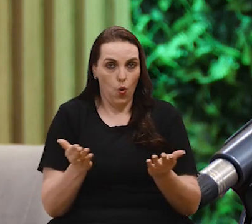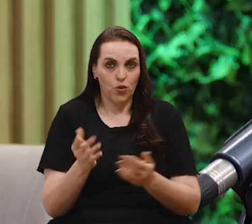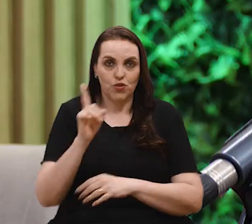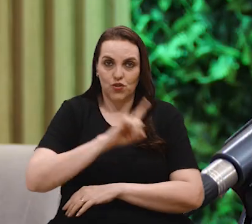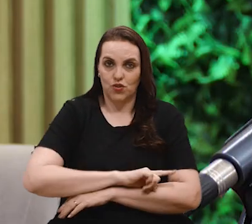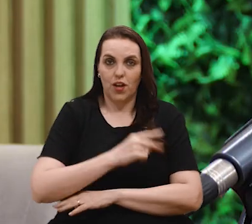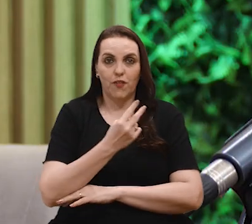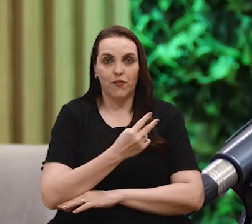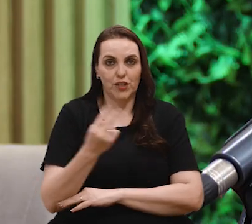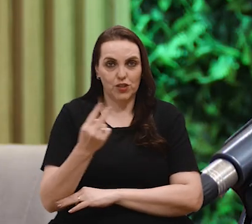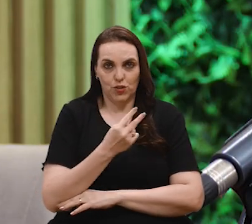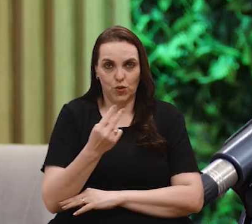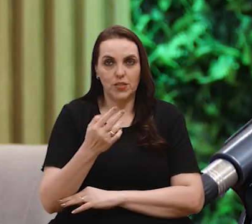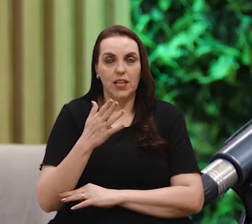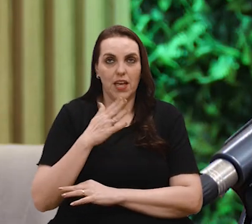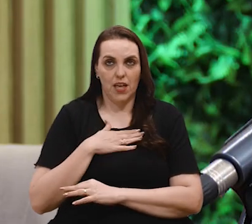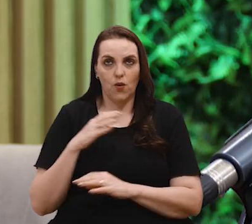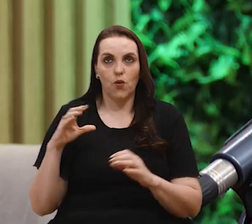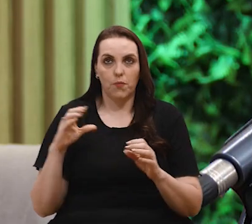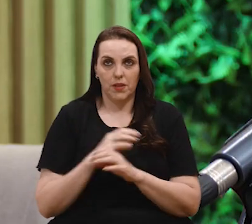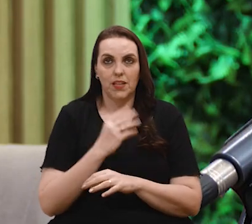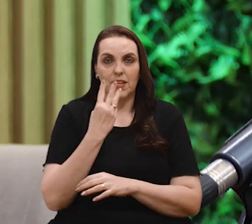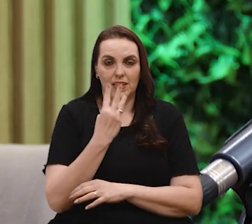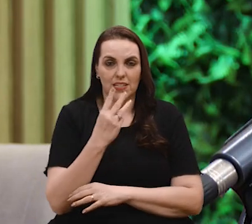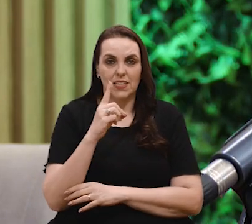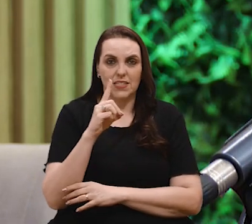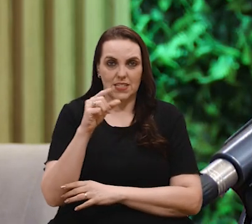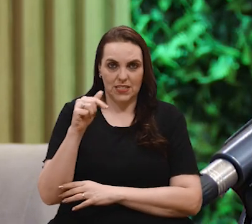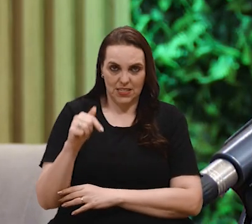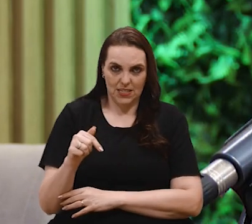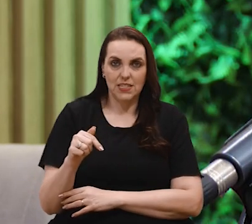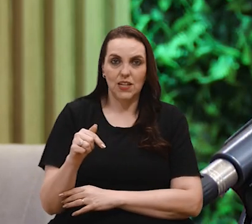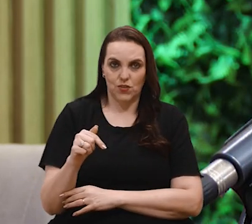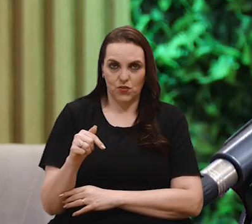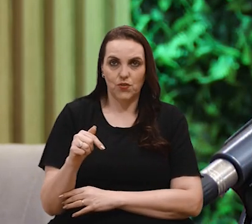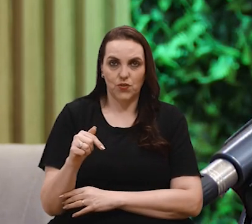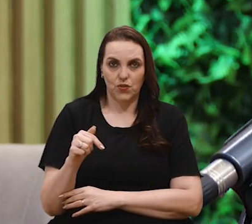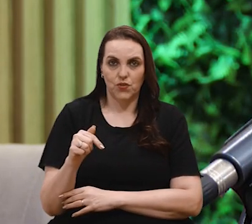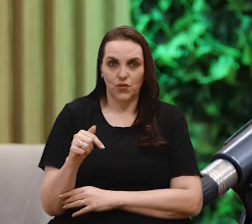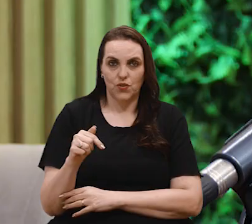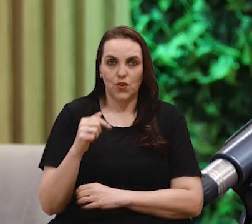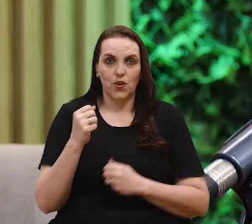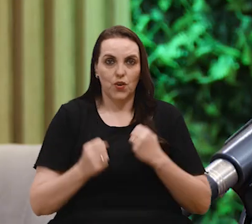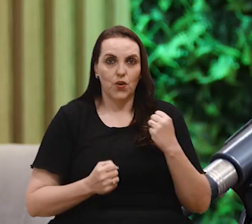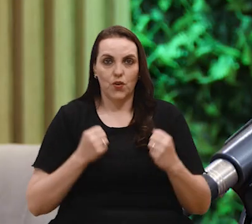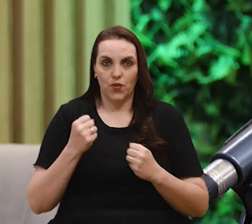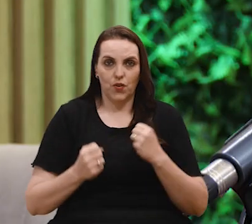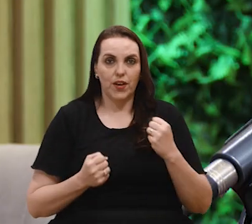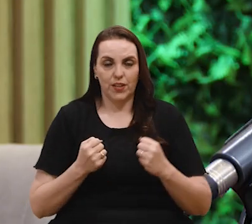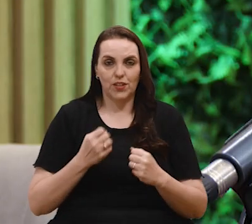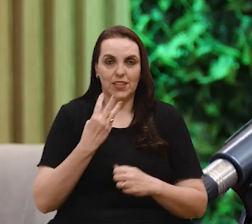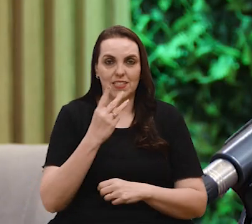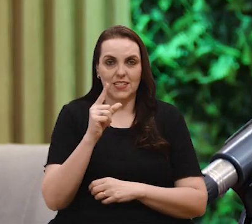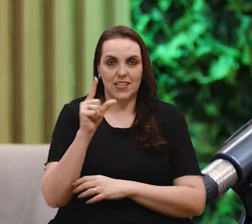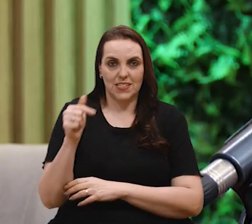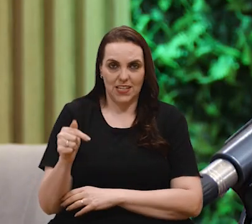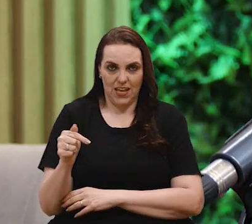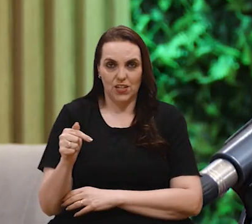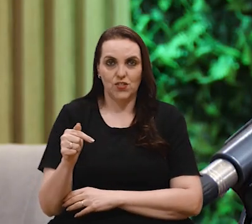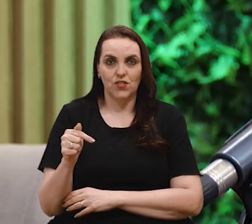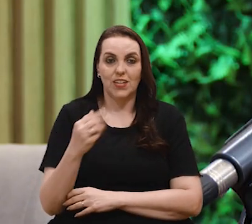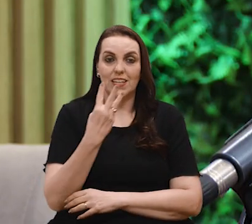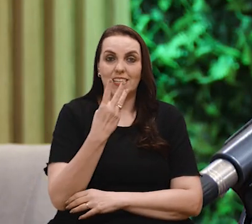dia 22, eu completei a maratona 317 correndo 317 maratonas nos